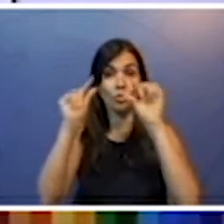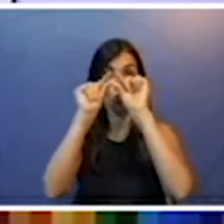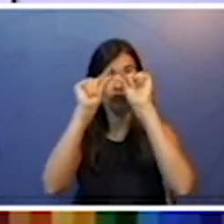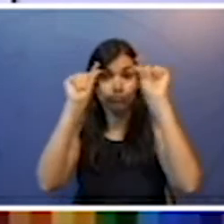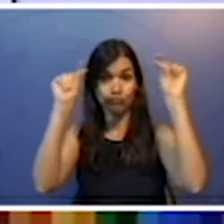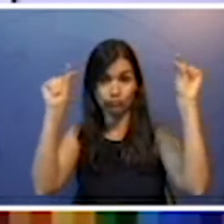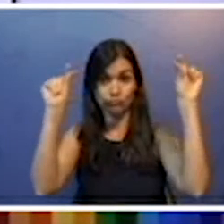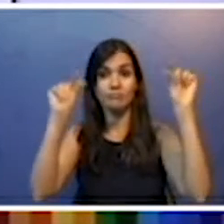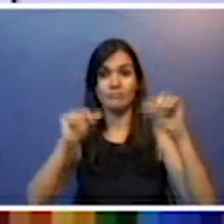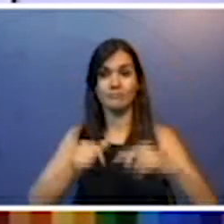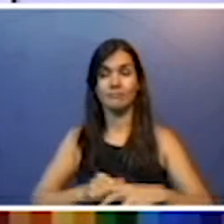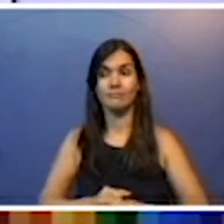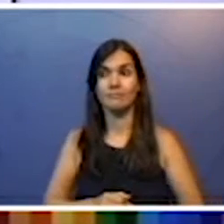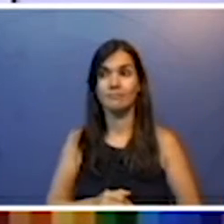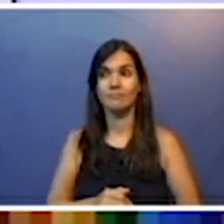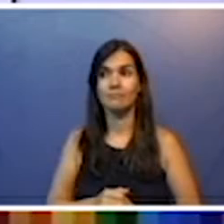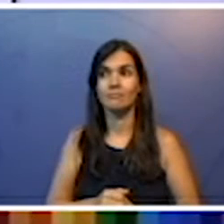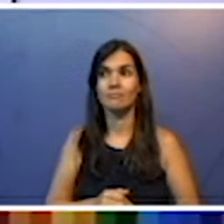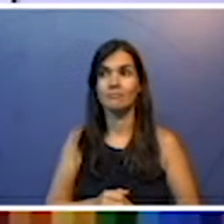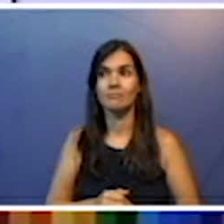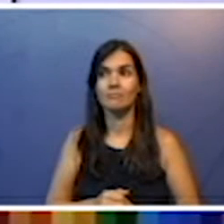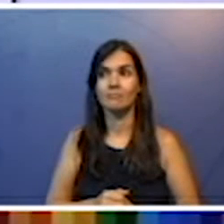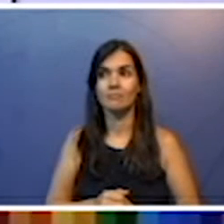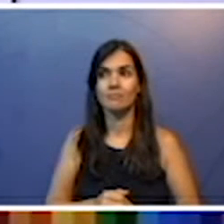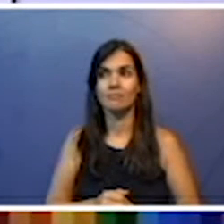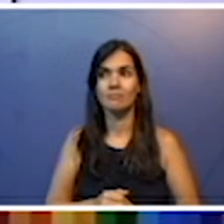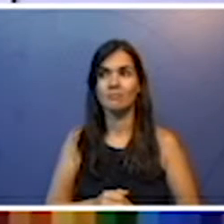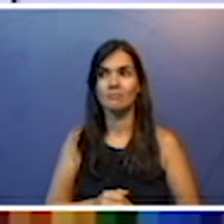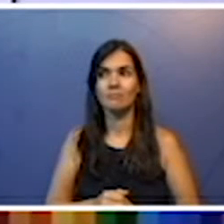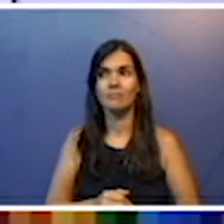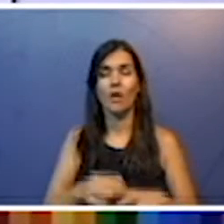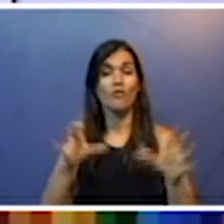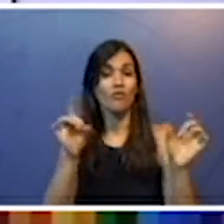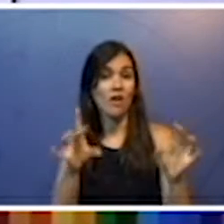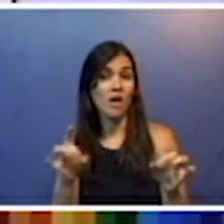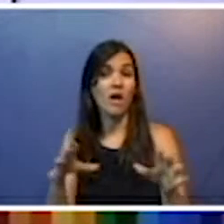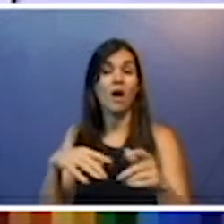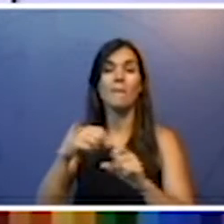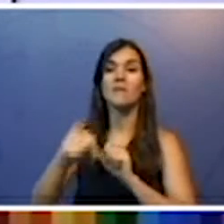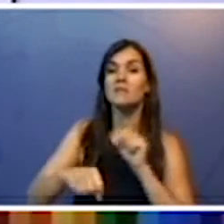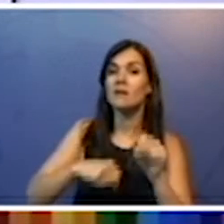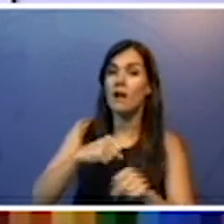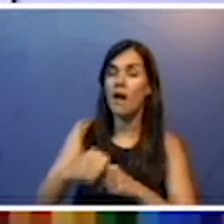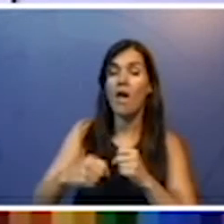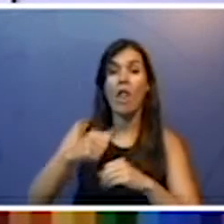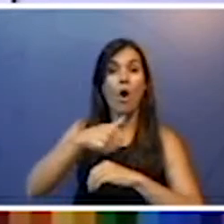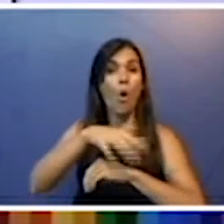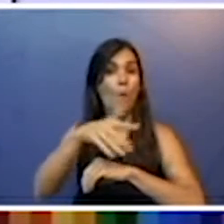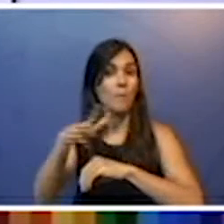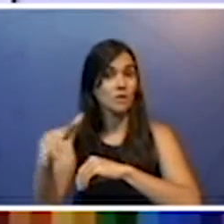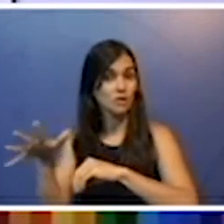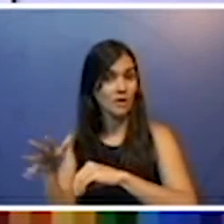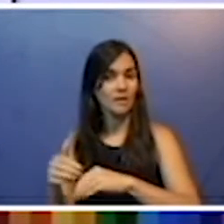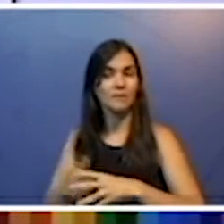tá? Então eu vou copiar lá, ó, vendas de bicicletas compartilhadas.